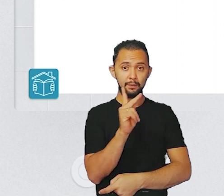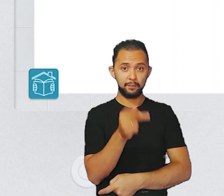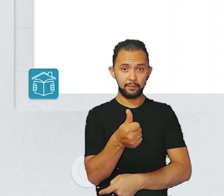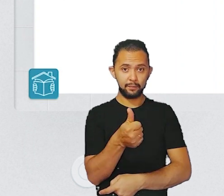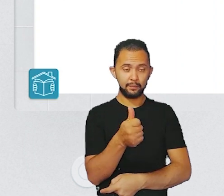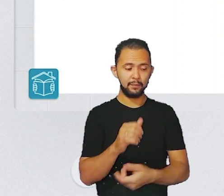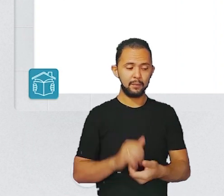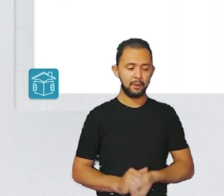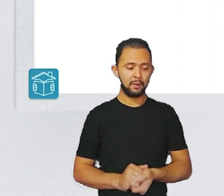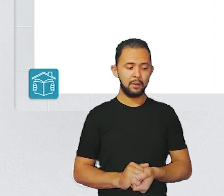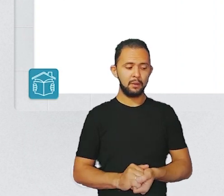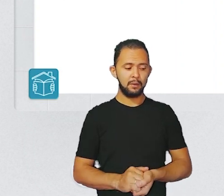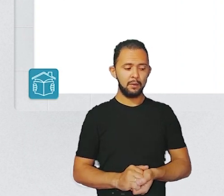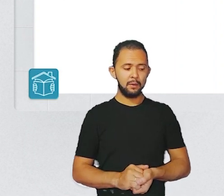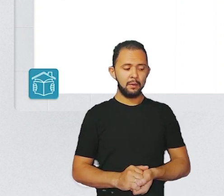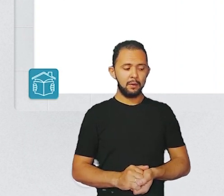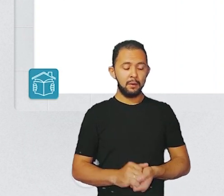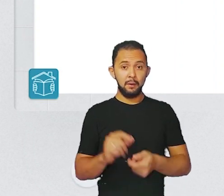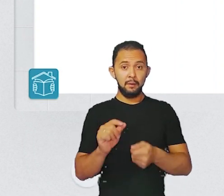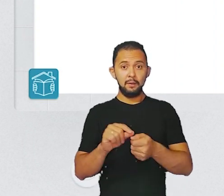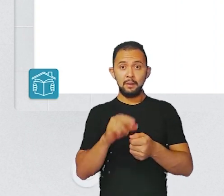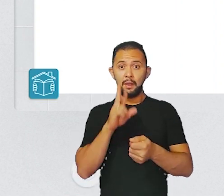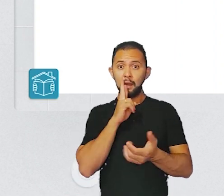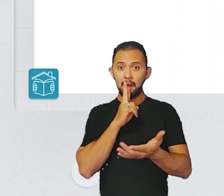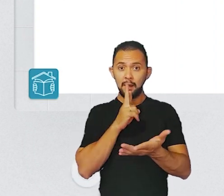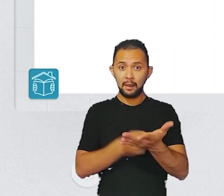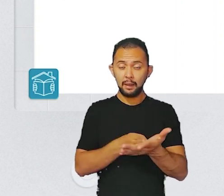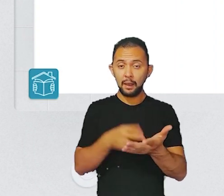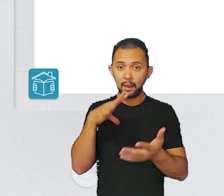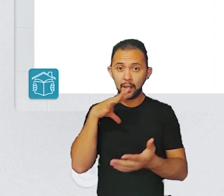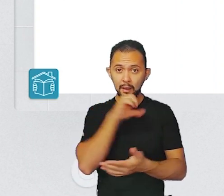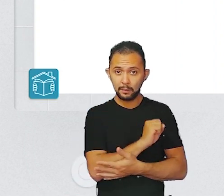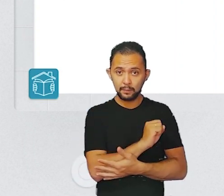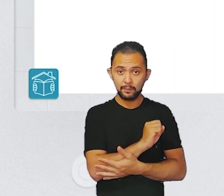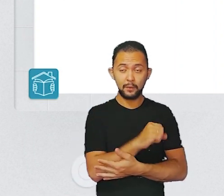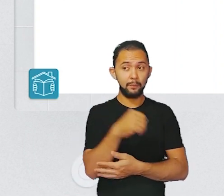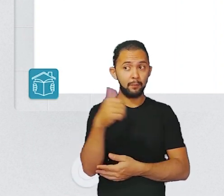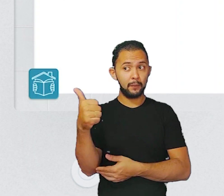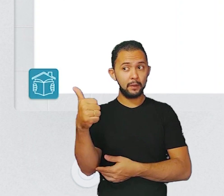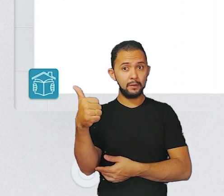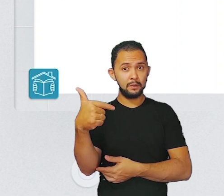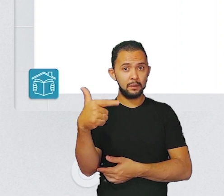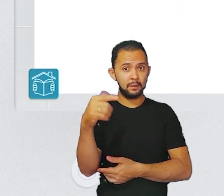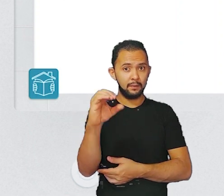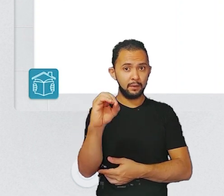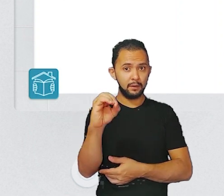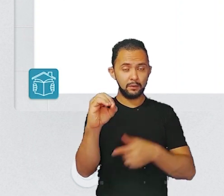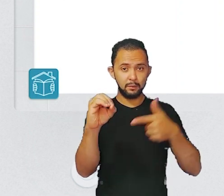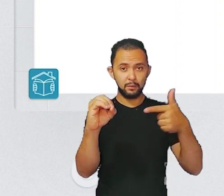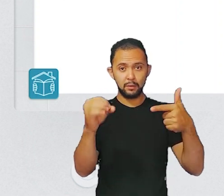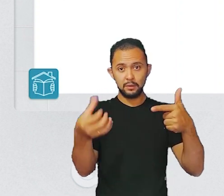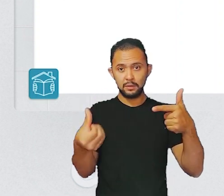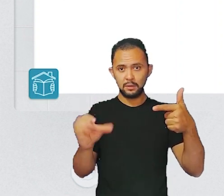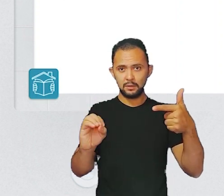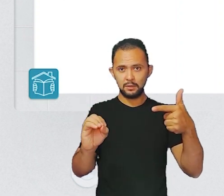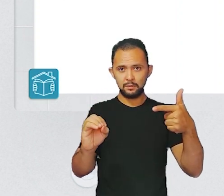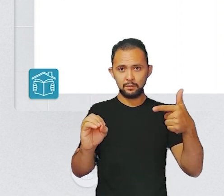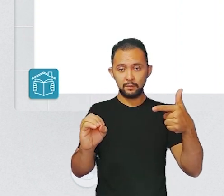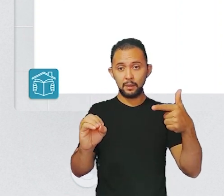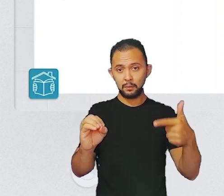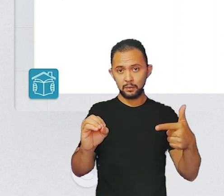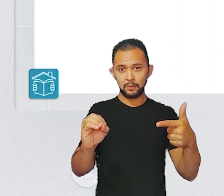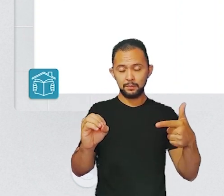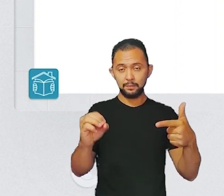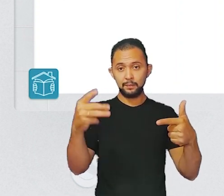o 64. Vamos fatorar rápido. Ó, 120 dividido por 2, 60. 60 dividido